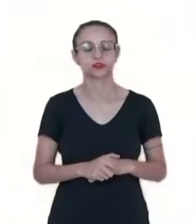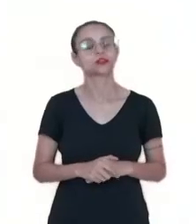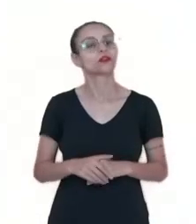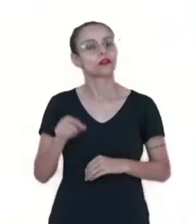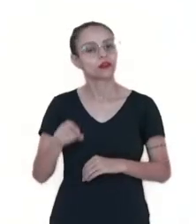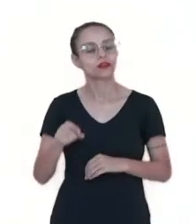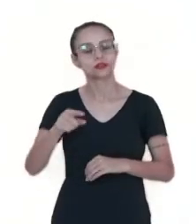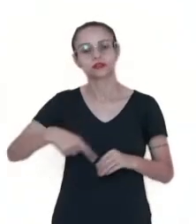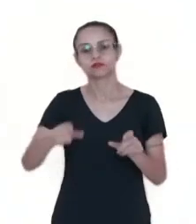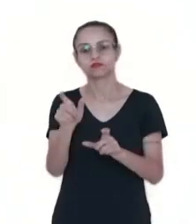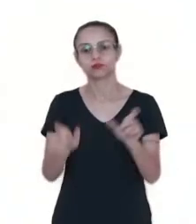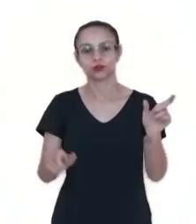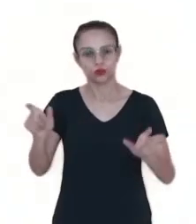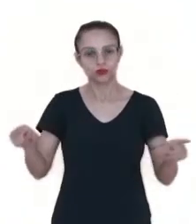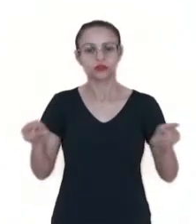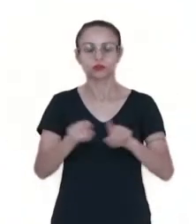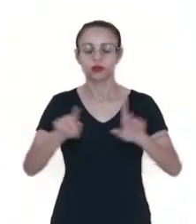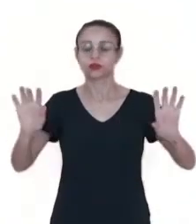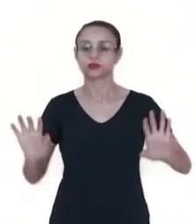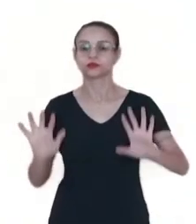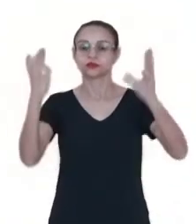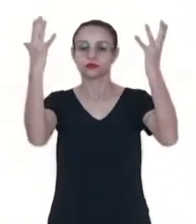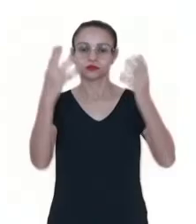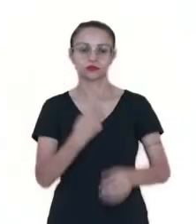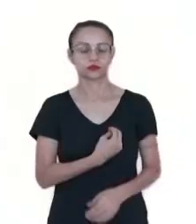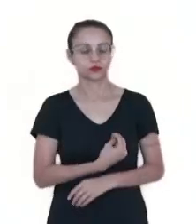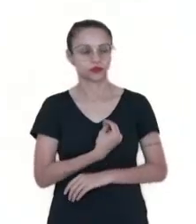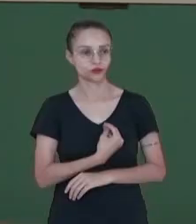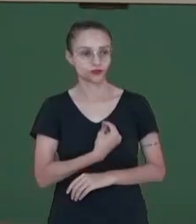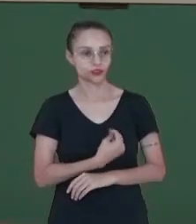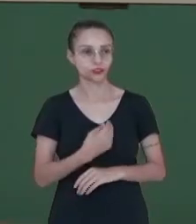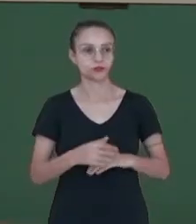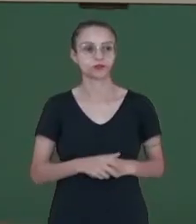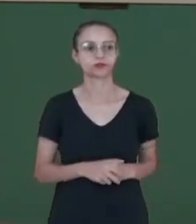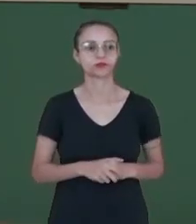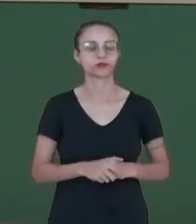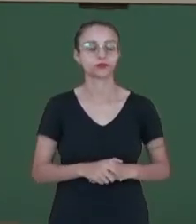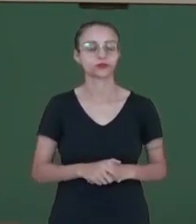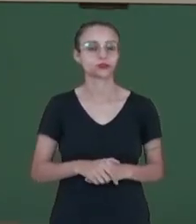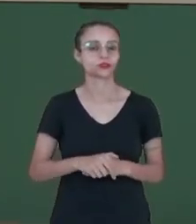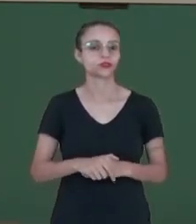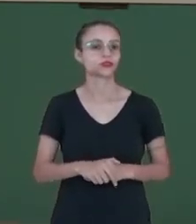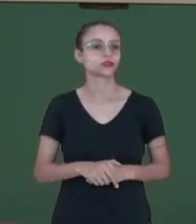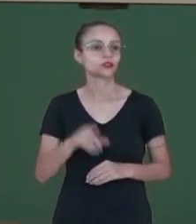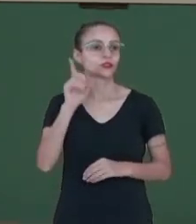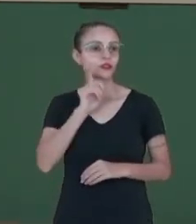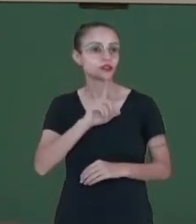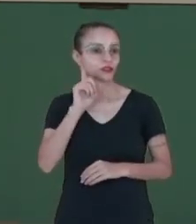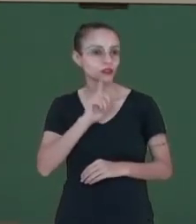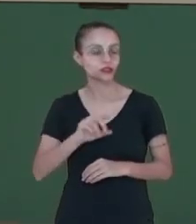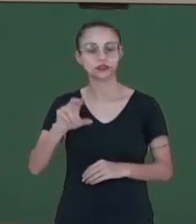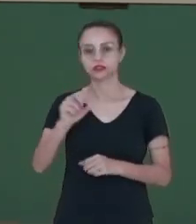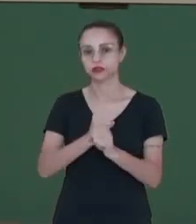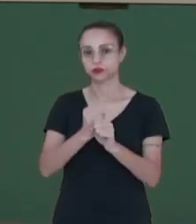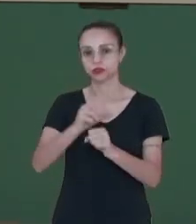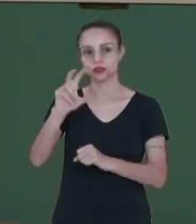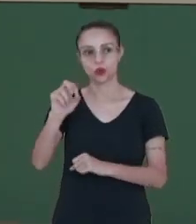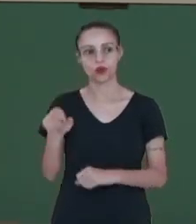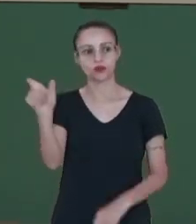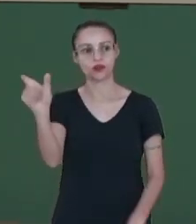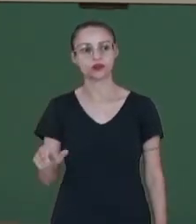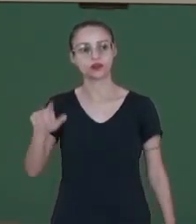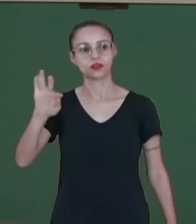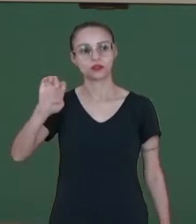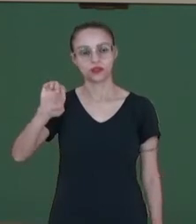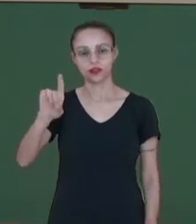comunidade tribais também se uniam para celebrações deles, eles se uniam ali. E Ted Lentz, na década de 50, ele sistematizou os